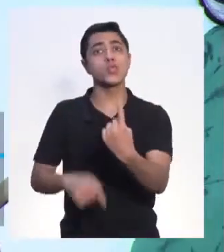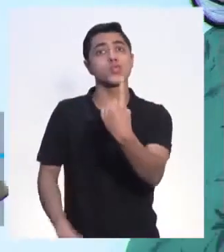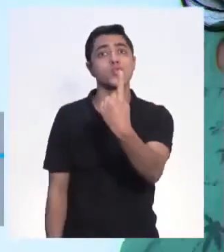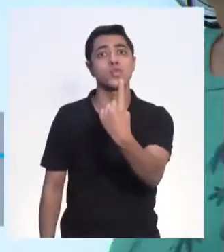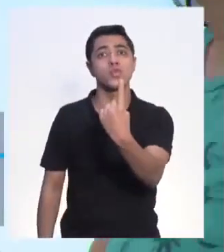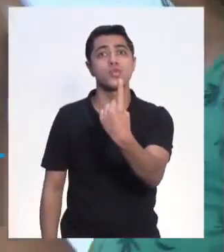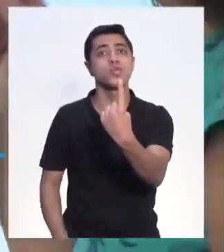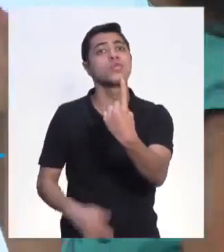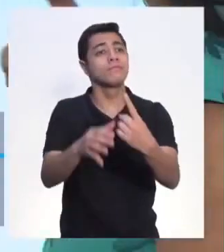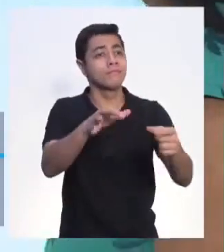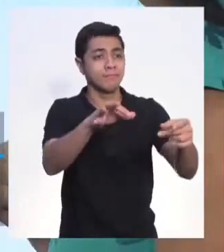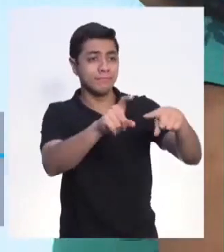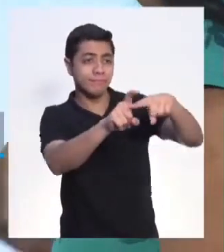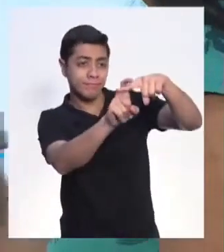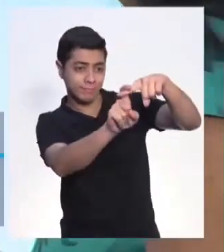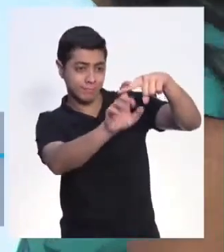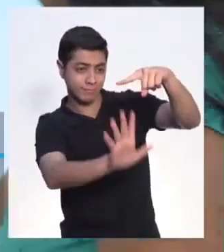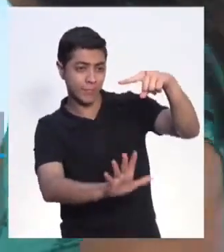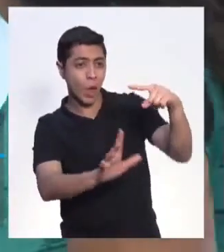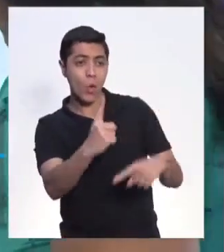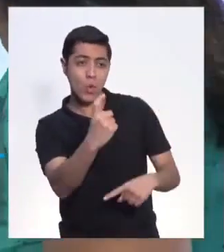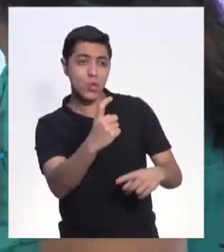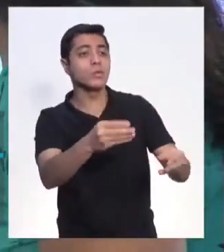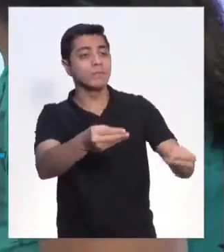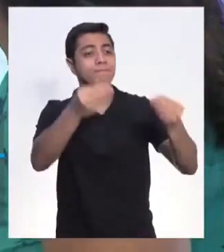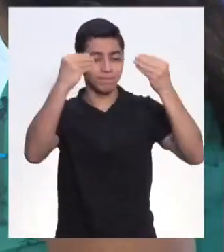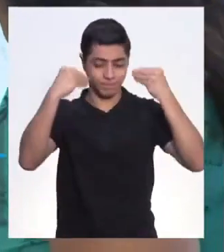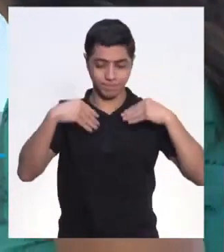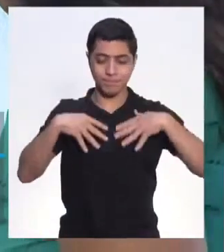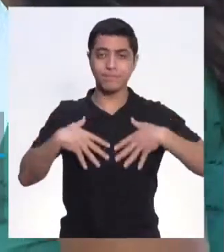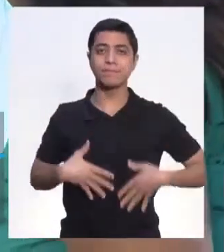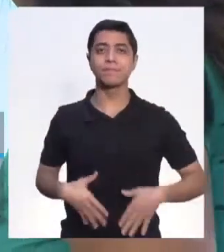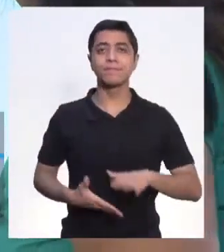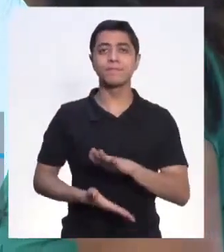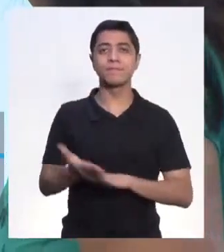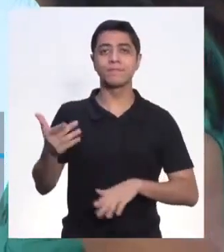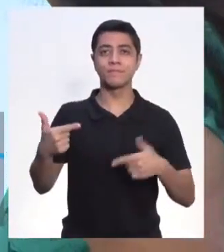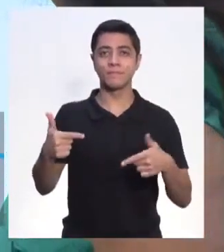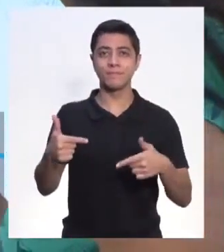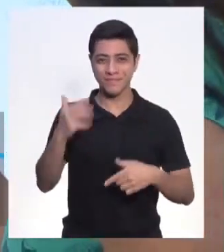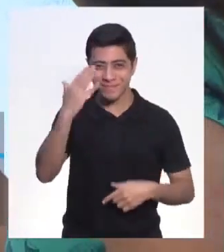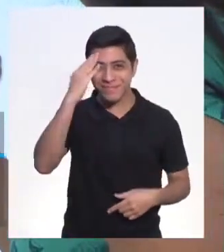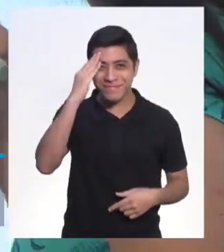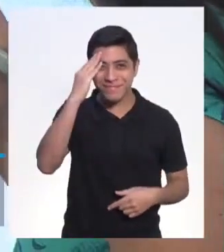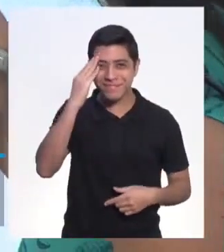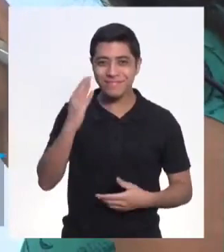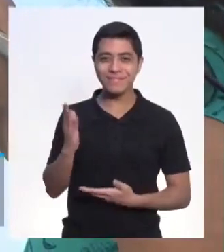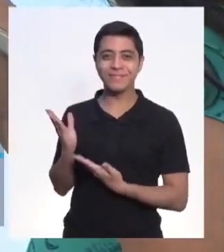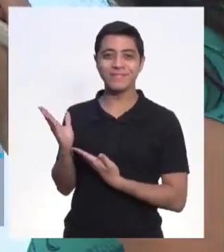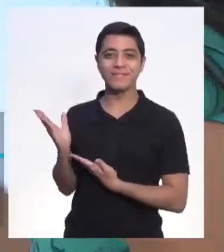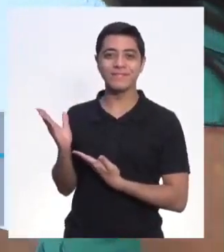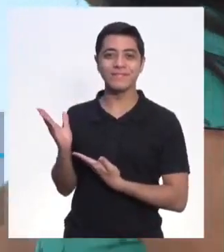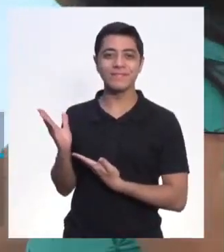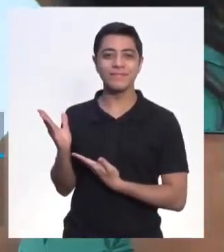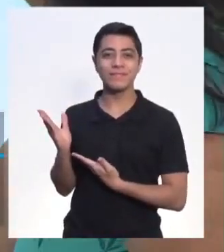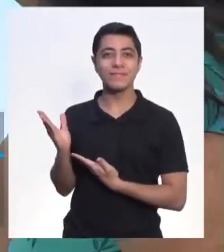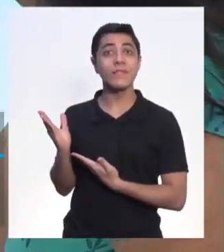Observe que aqui a gente chegou naquele mesmo caso, uma multiplicação aonde a